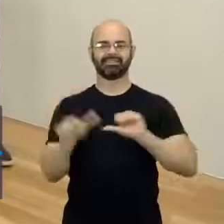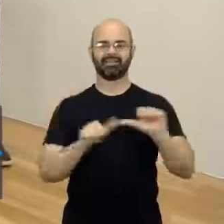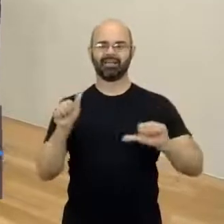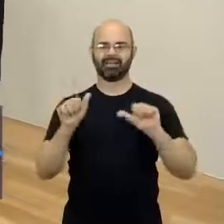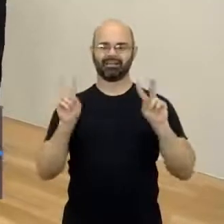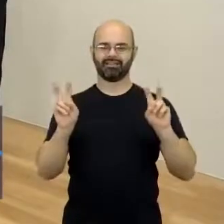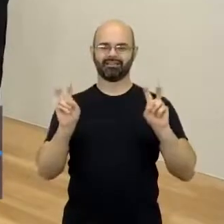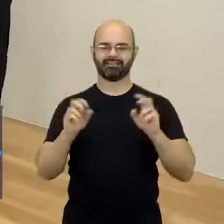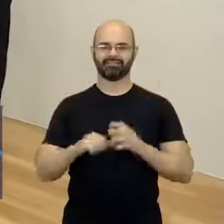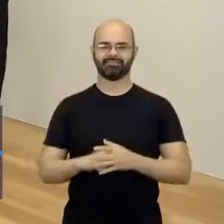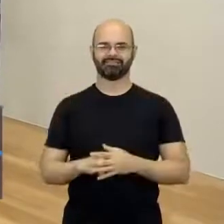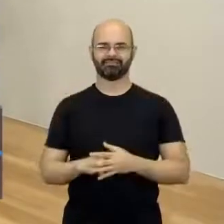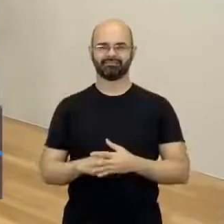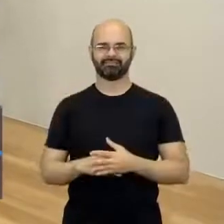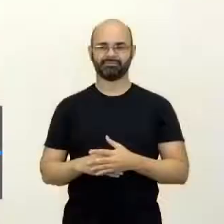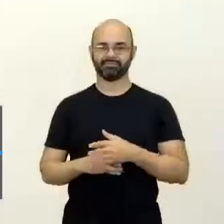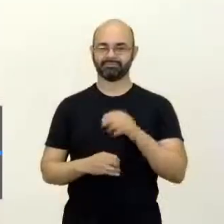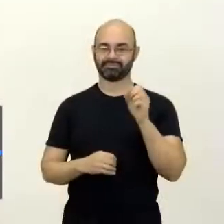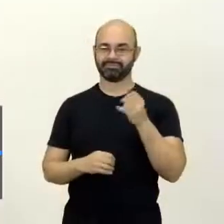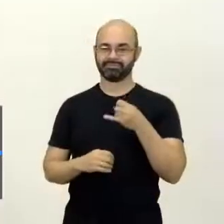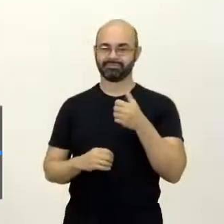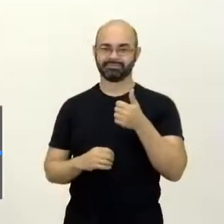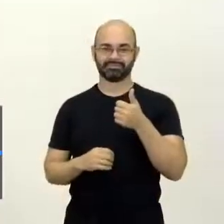Professor Joelson. Sim. Olá.